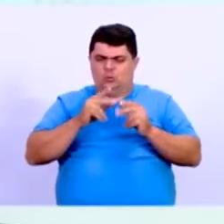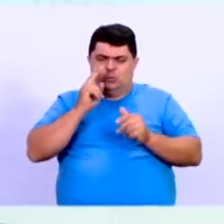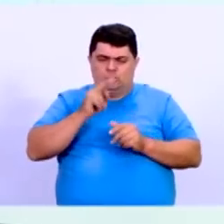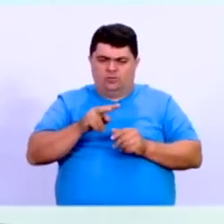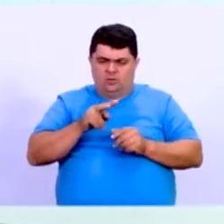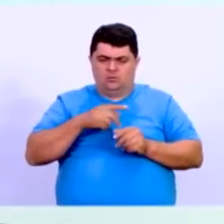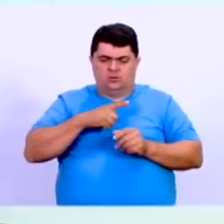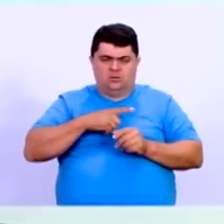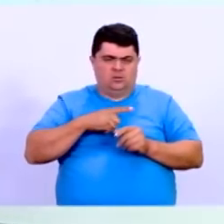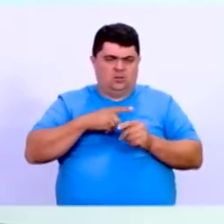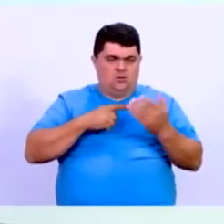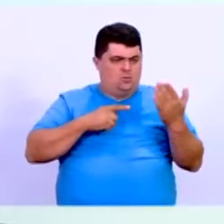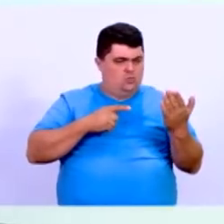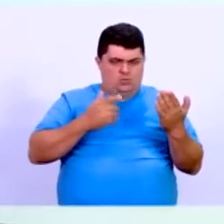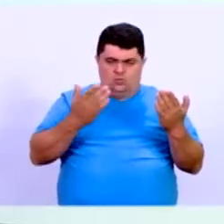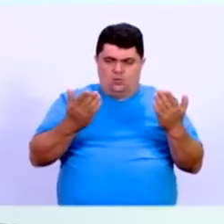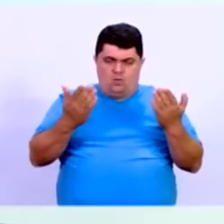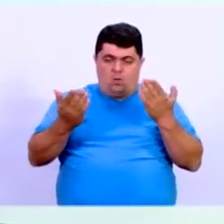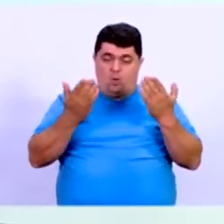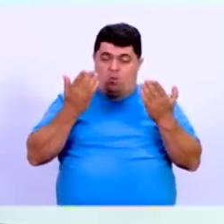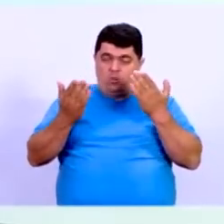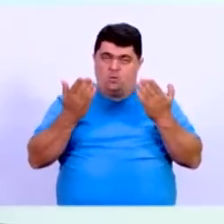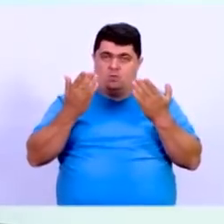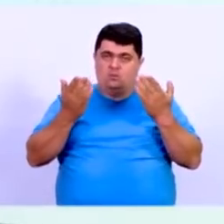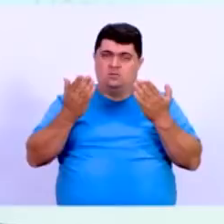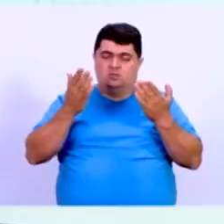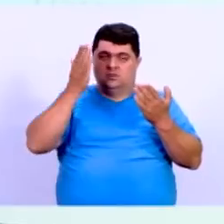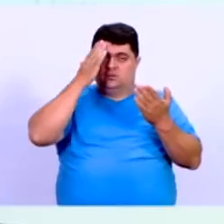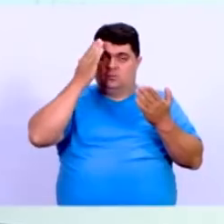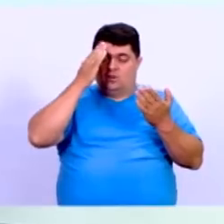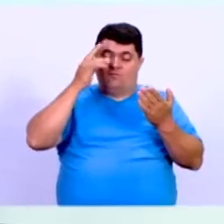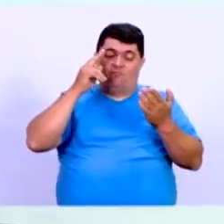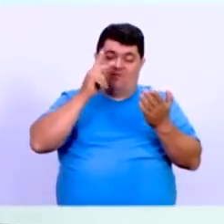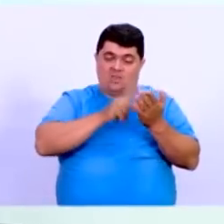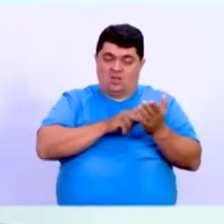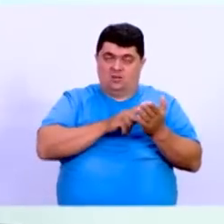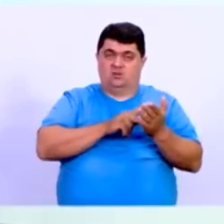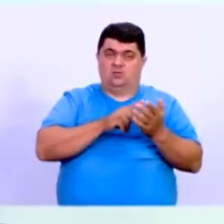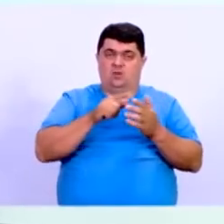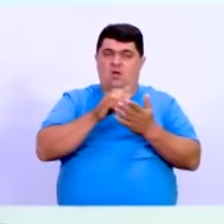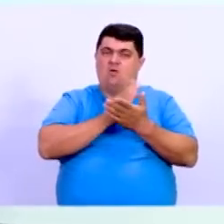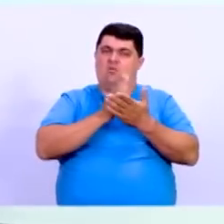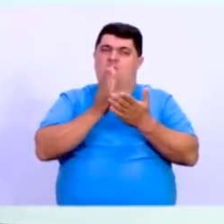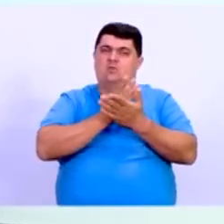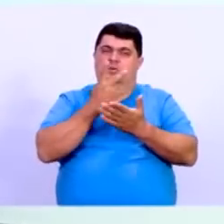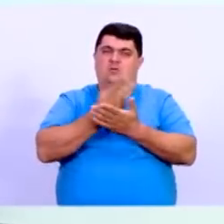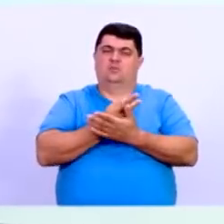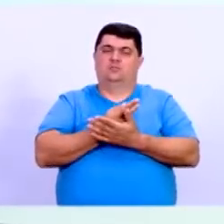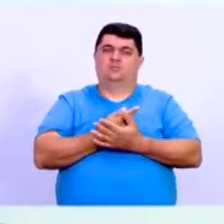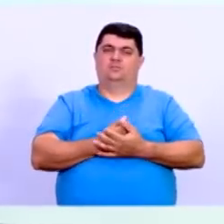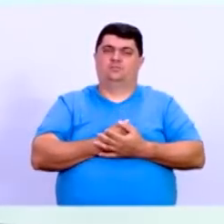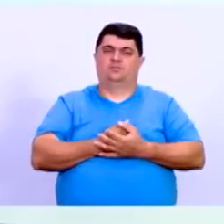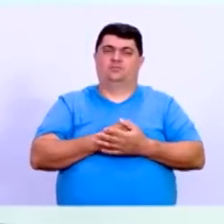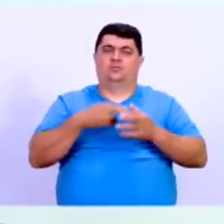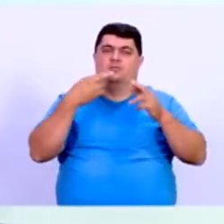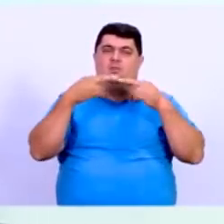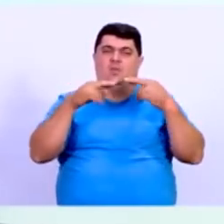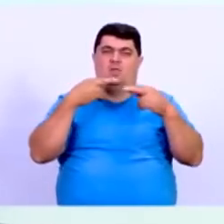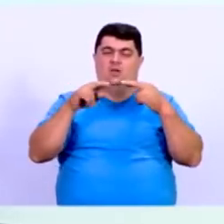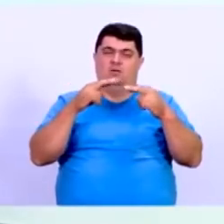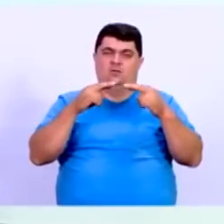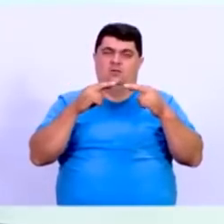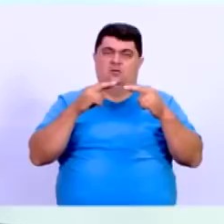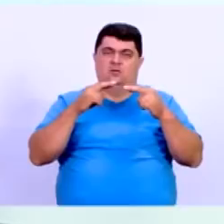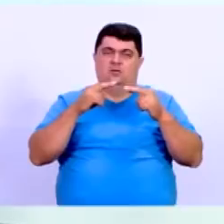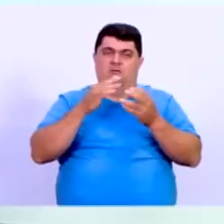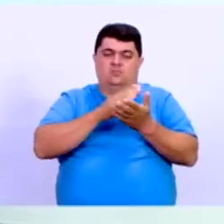procurar outras fontes, né? Para você ter um embasamento mais profissional, né? E, pessoal, redes de computadores,